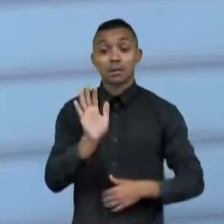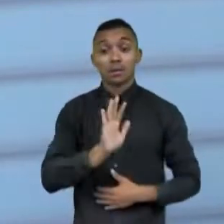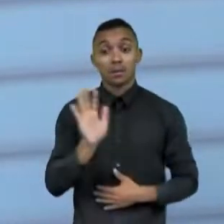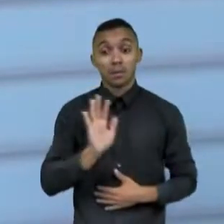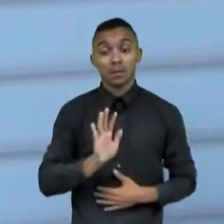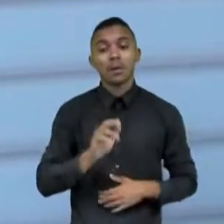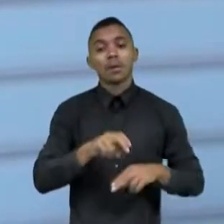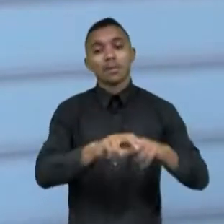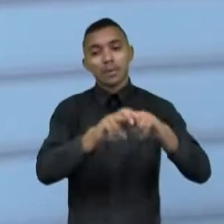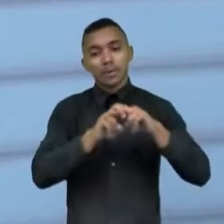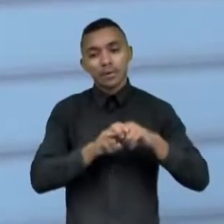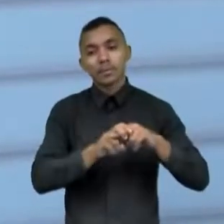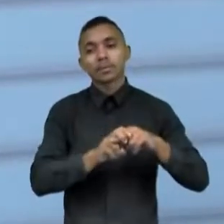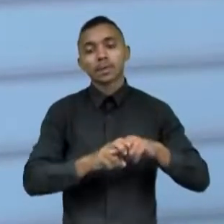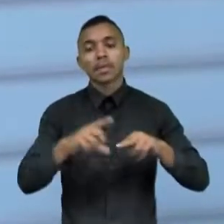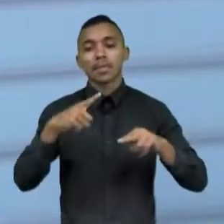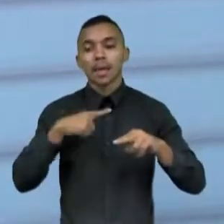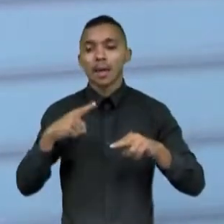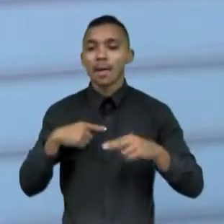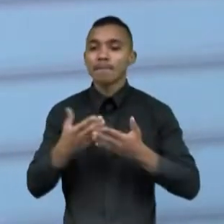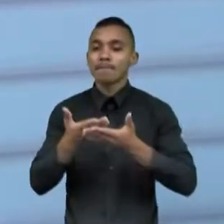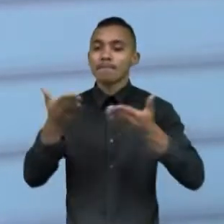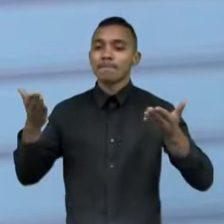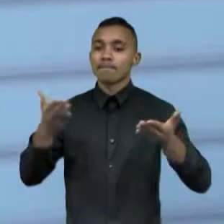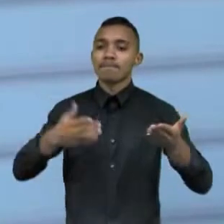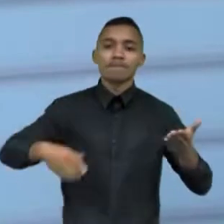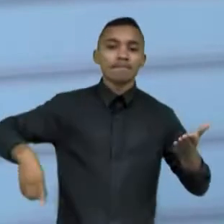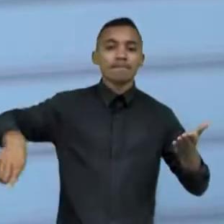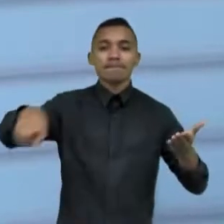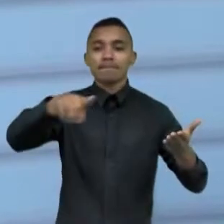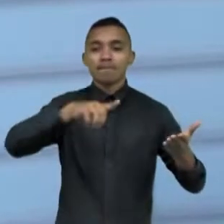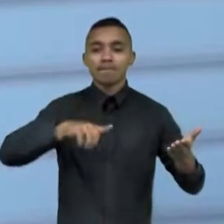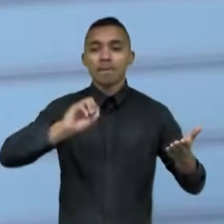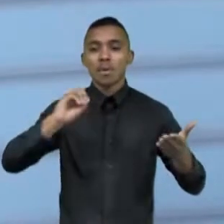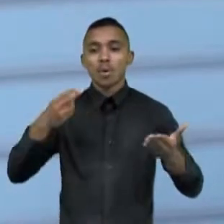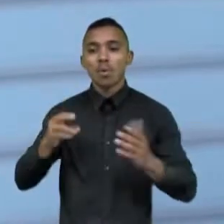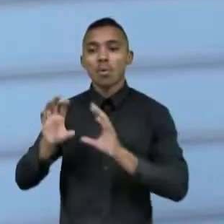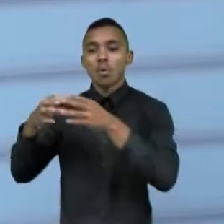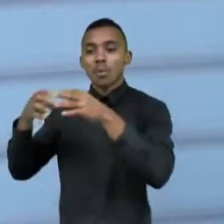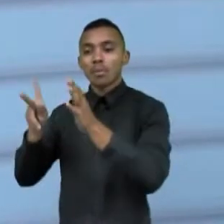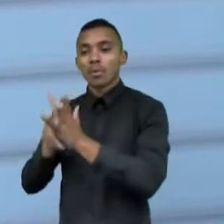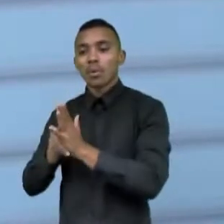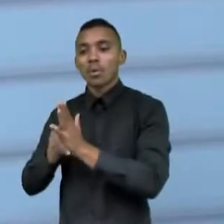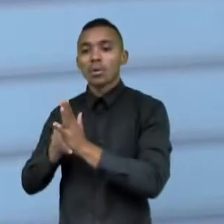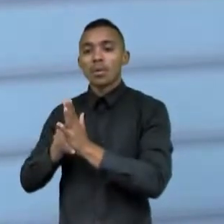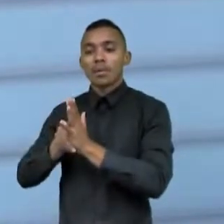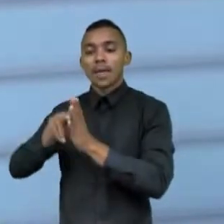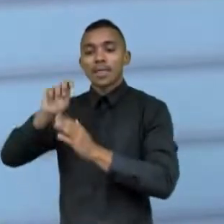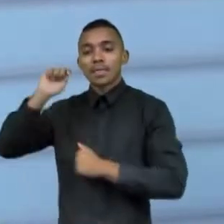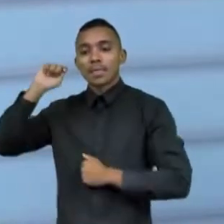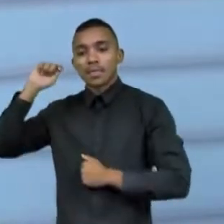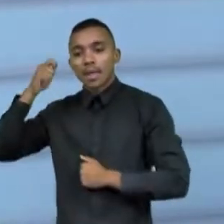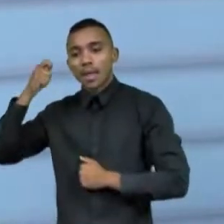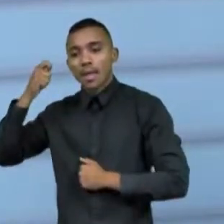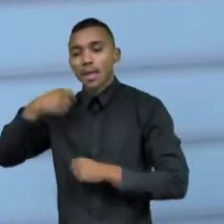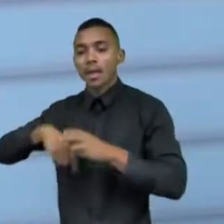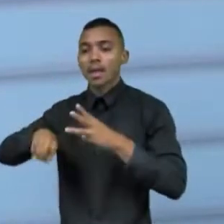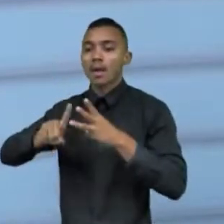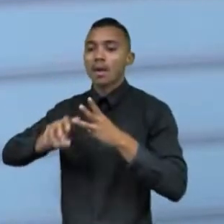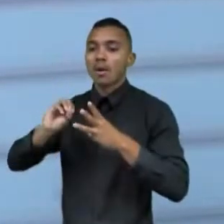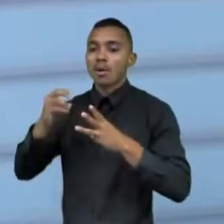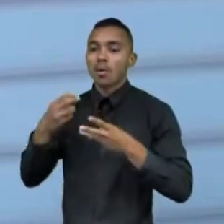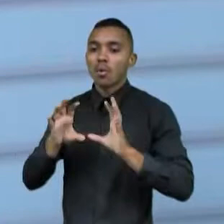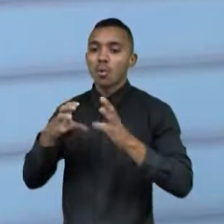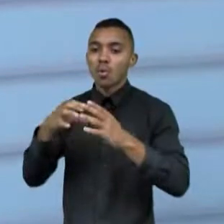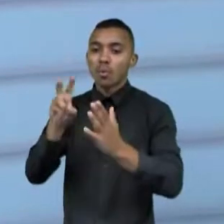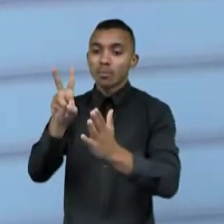gente é provocado por uma comunidade, ou por um povo indígena, uma comunidade quilombola, ou um indivíduo